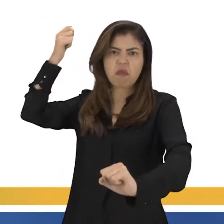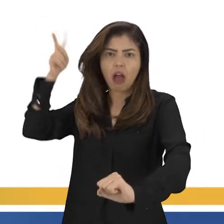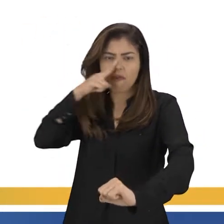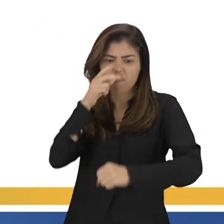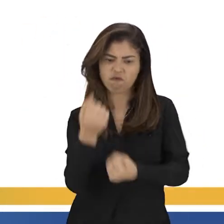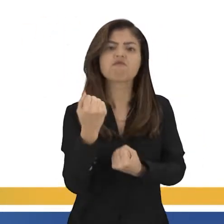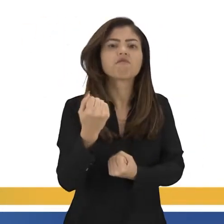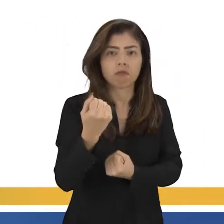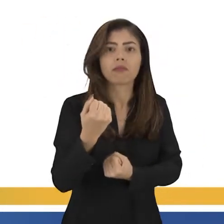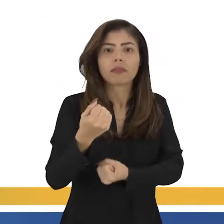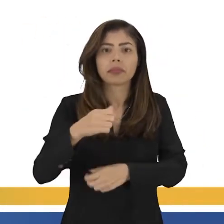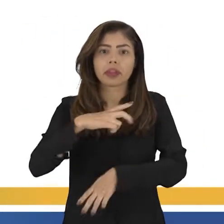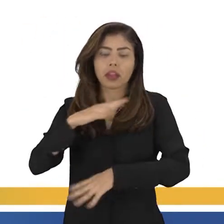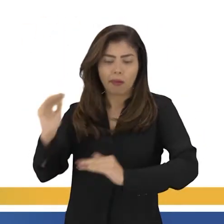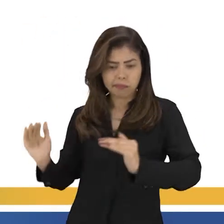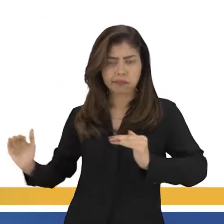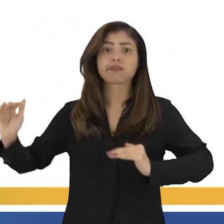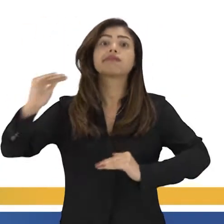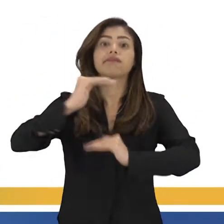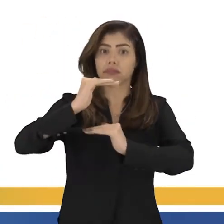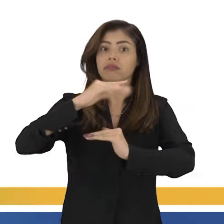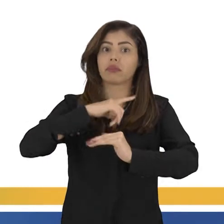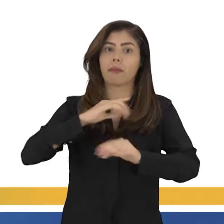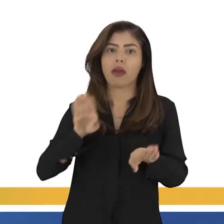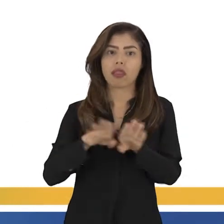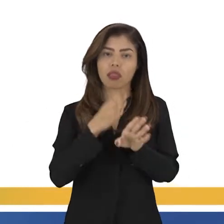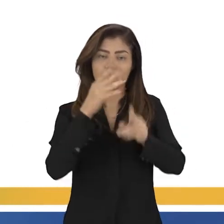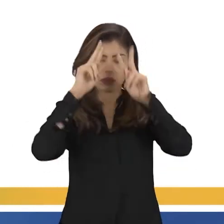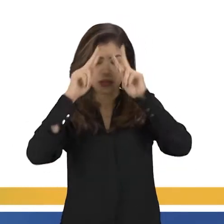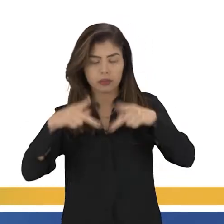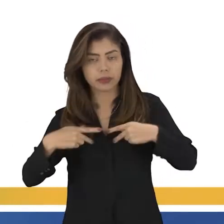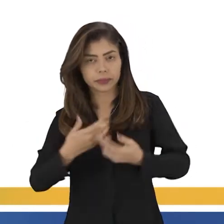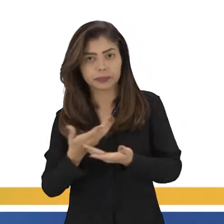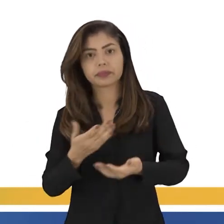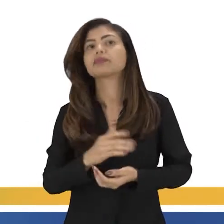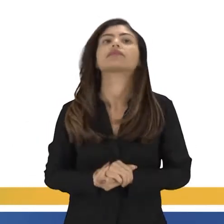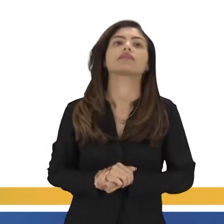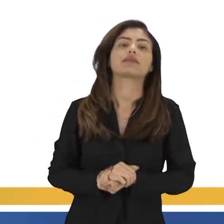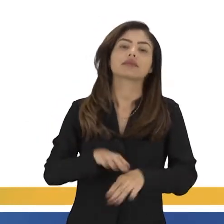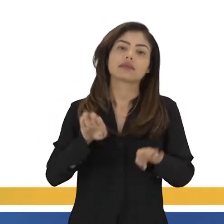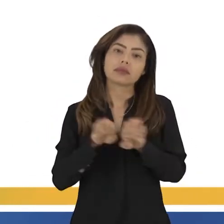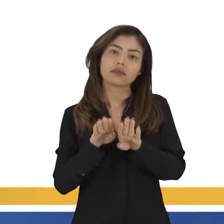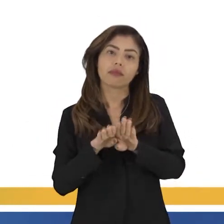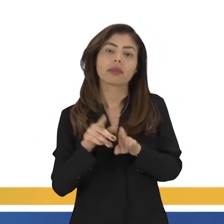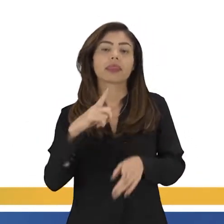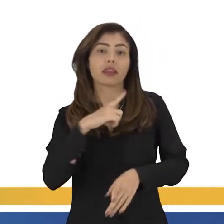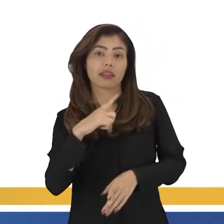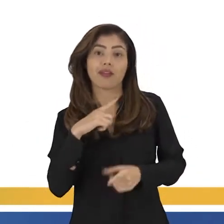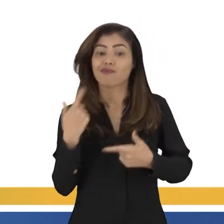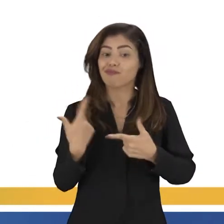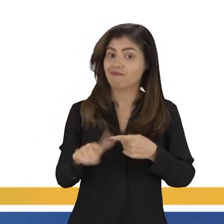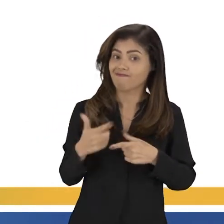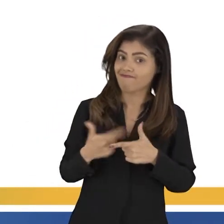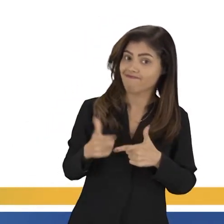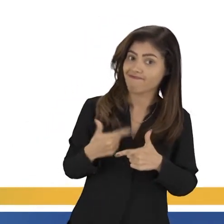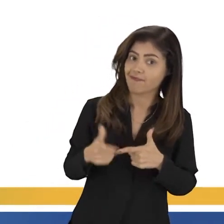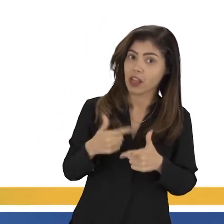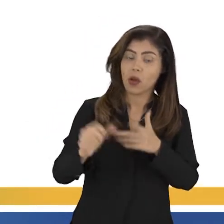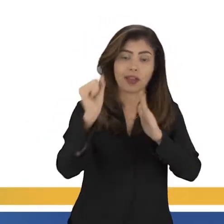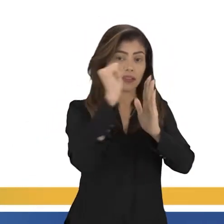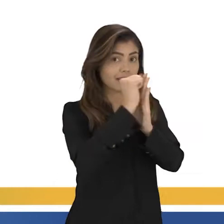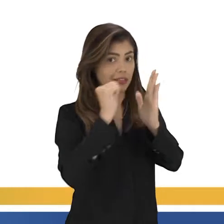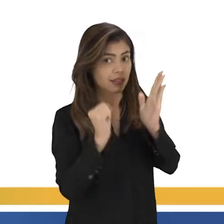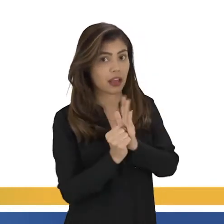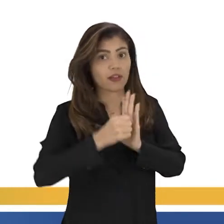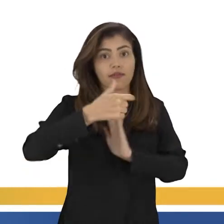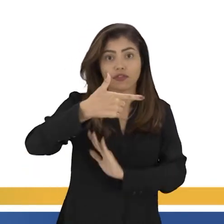da natureza, e meio que exalta a superioridade do homem. Esse tipo de evento já tem criado polêmica para o século XXI,